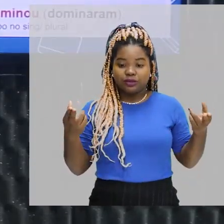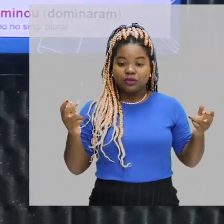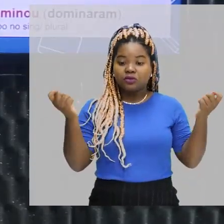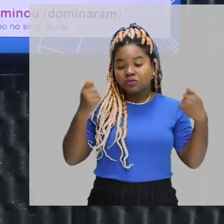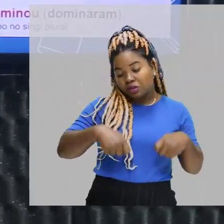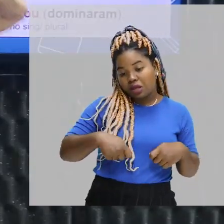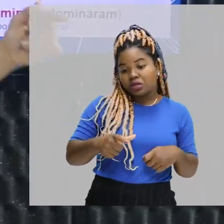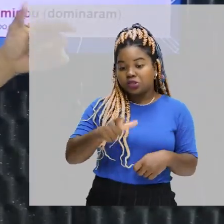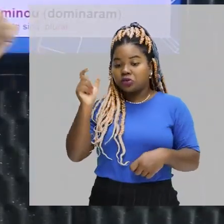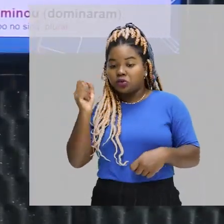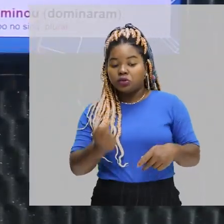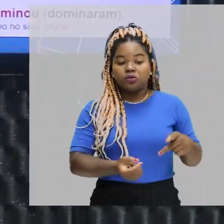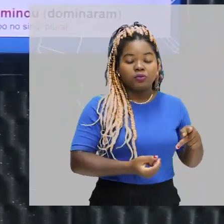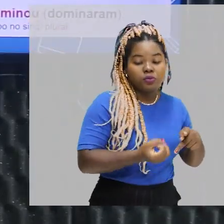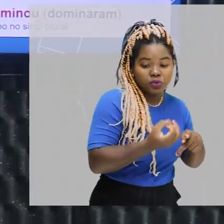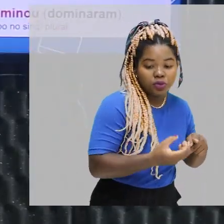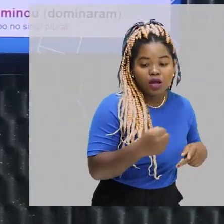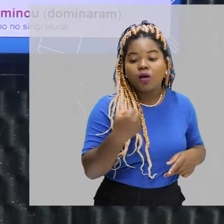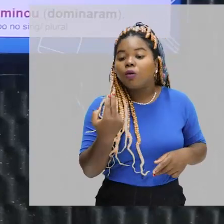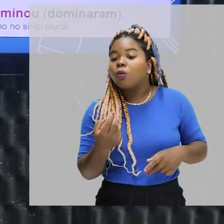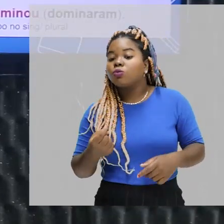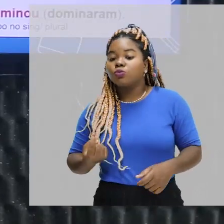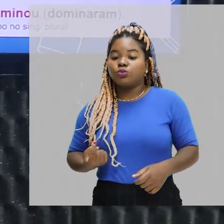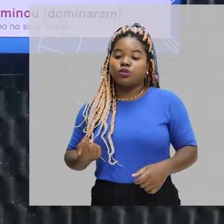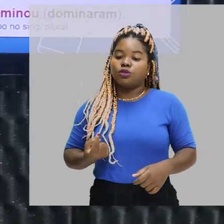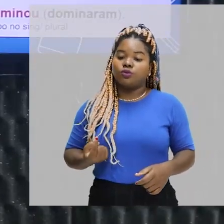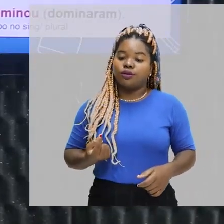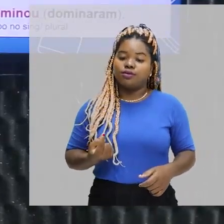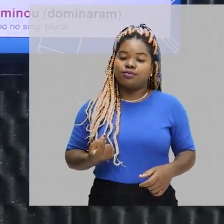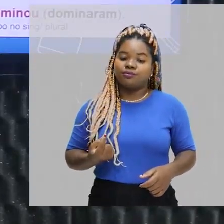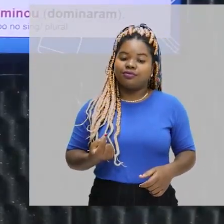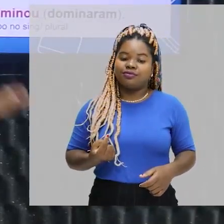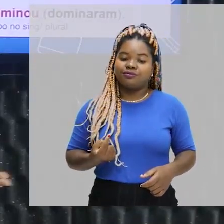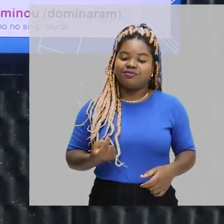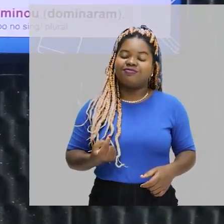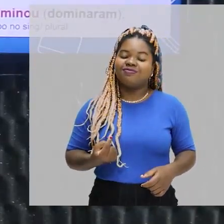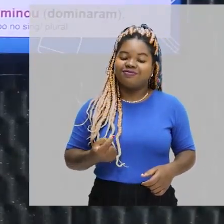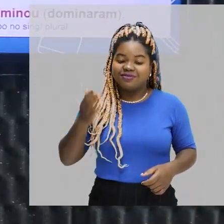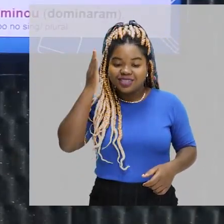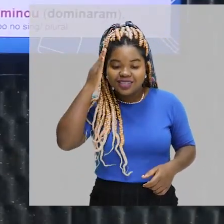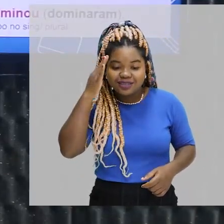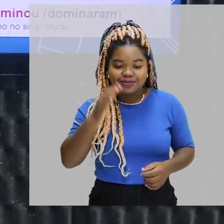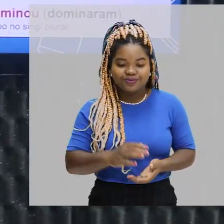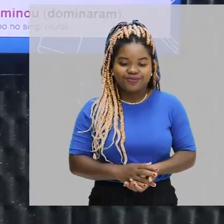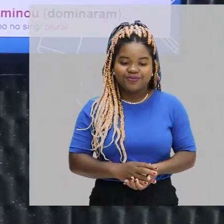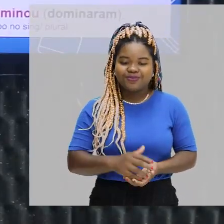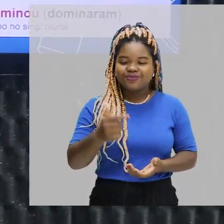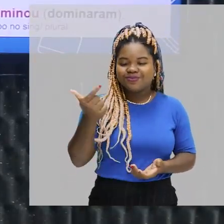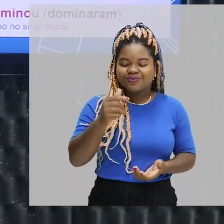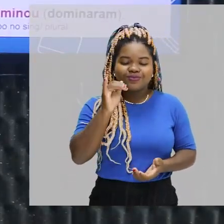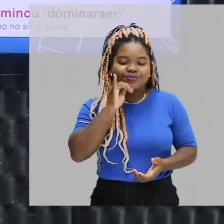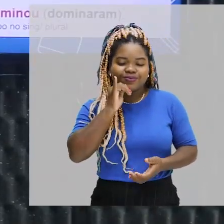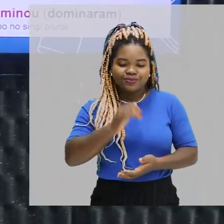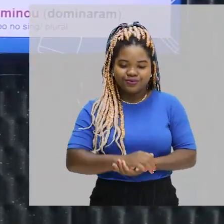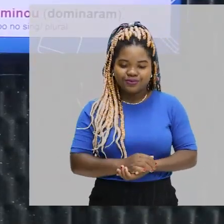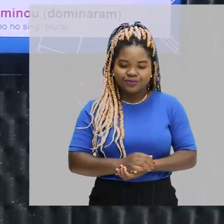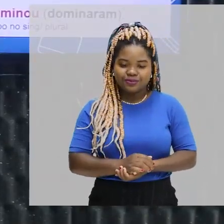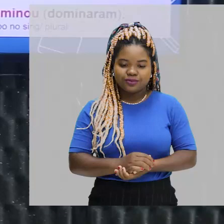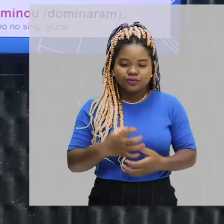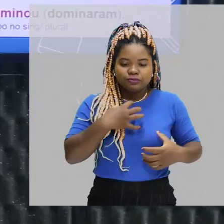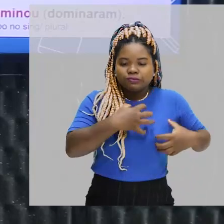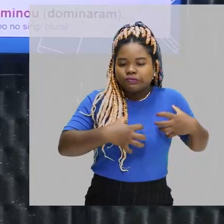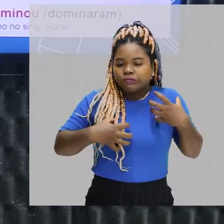e a tranquilidade reinavam naquele lugar. A paz e a tranquilidade reinavam. A angústia,